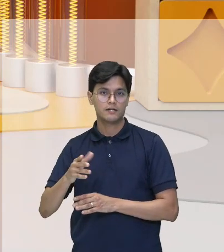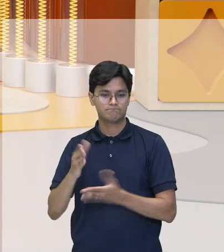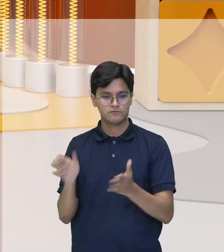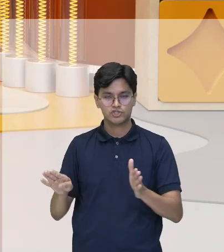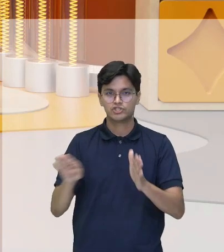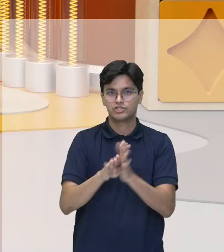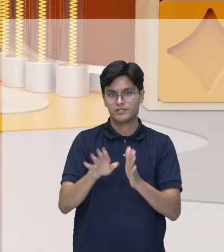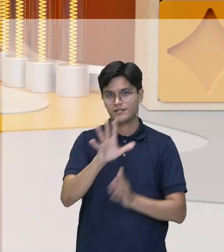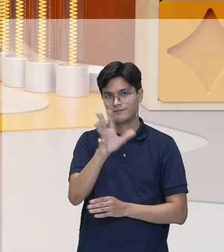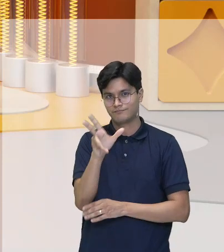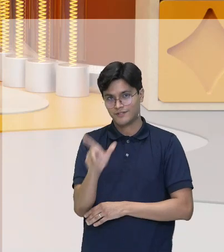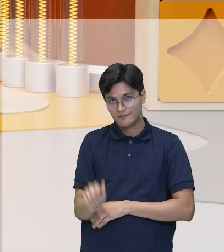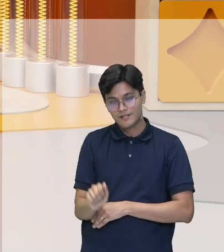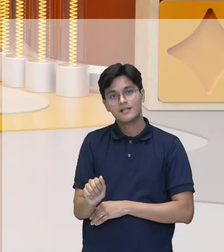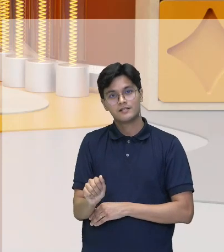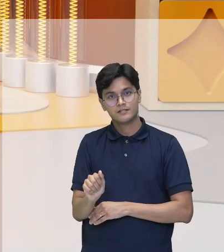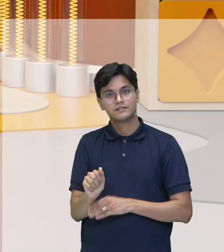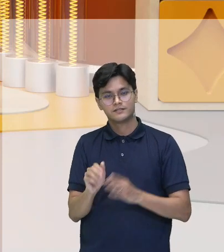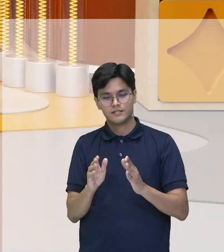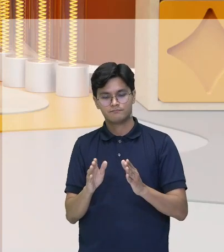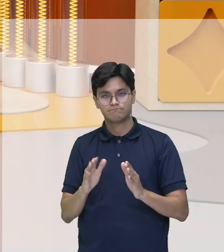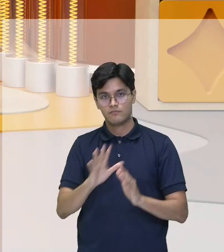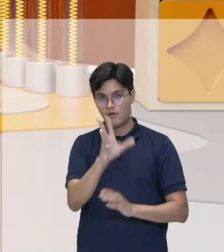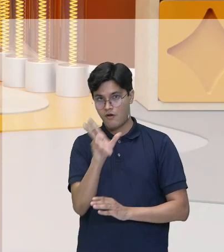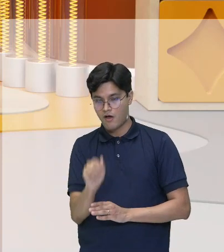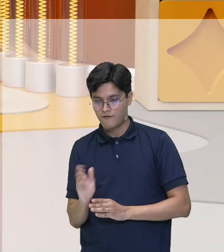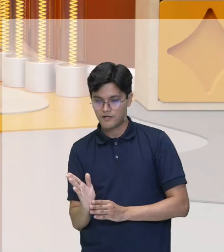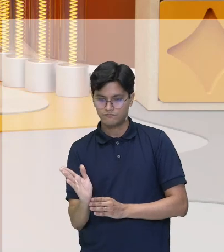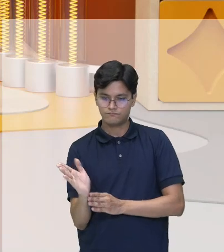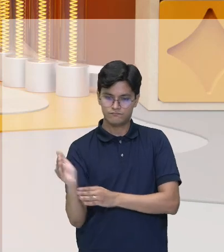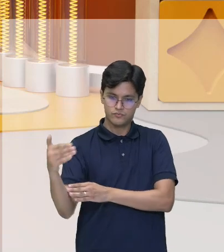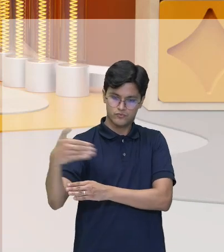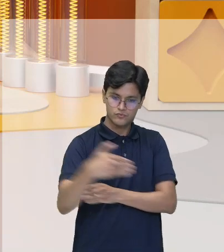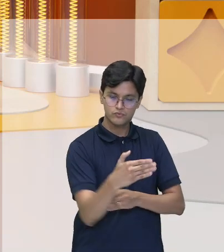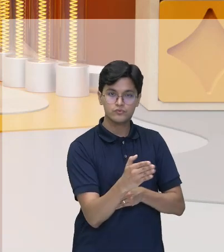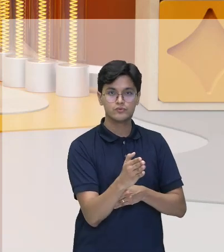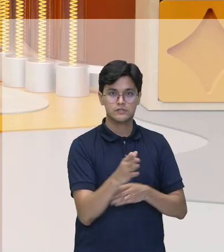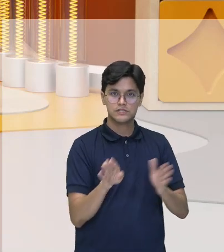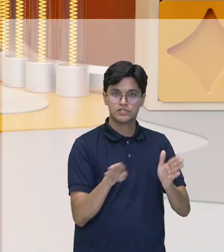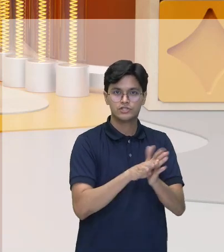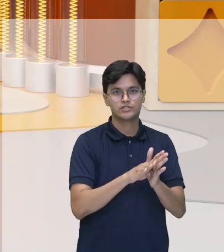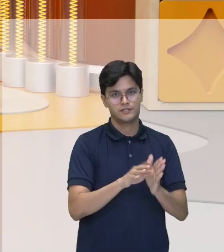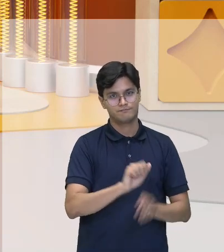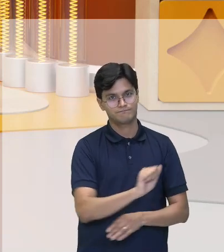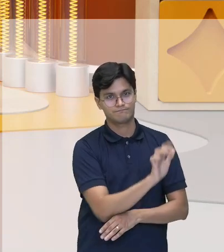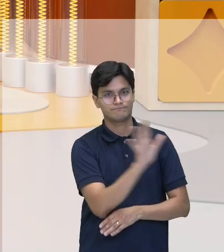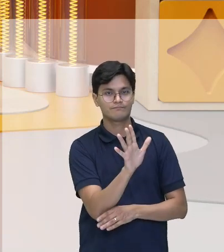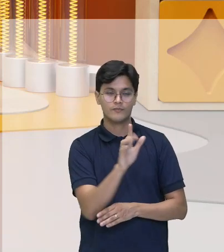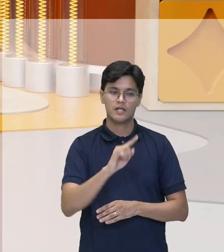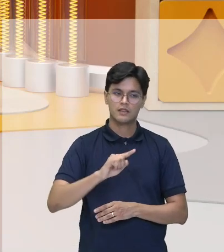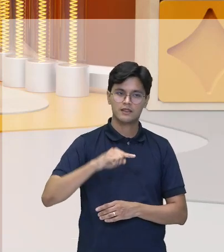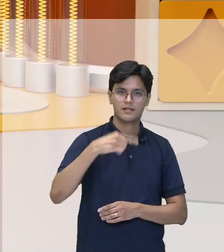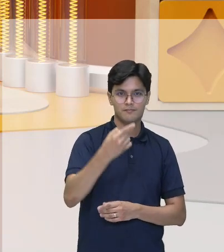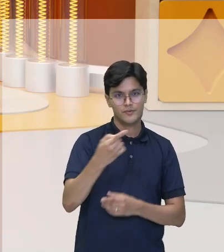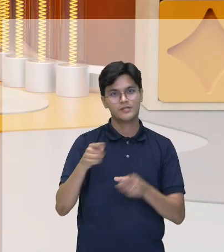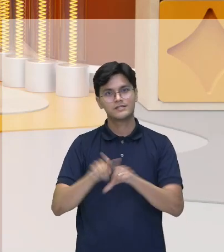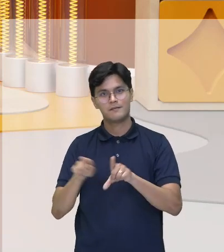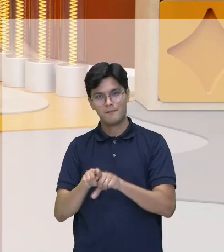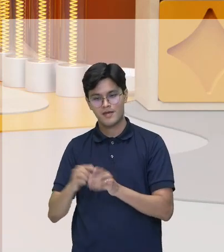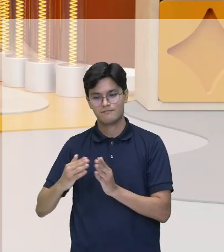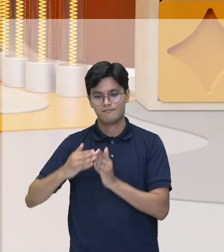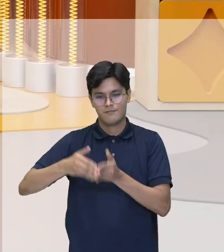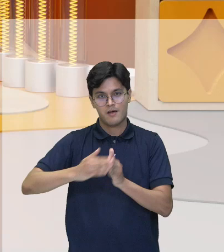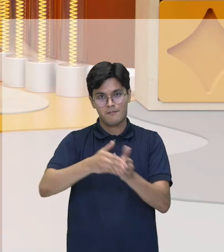mas a partir do momento que ocorrem as grandes navegações, o conhecimento que eles tinham sobre